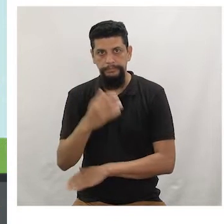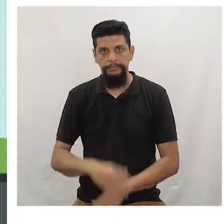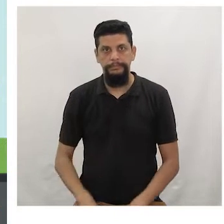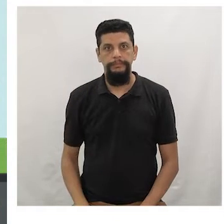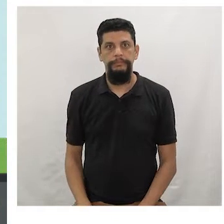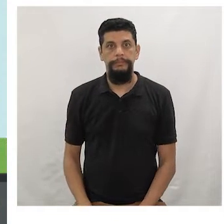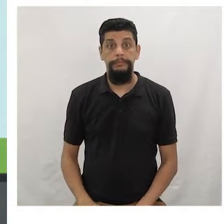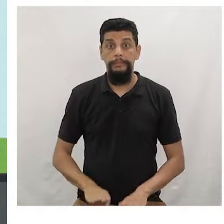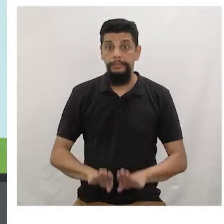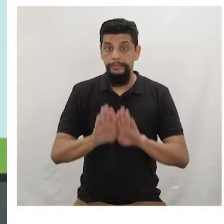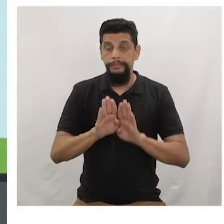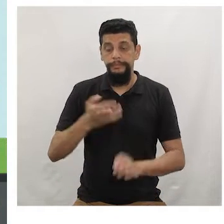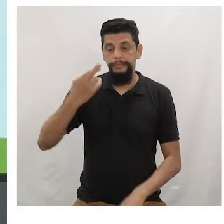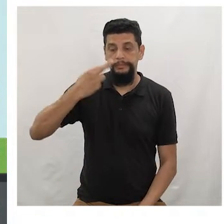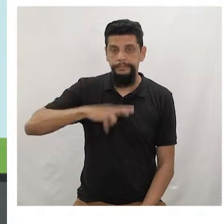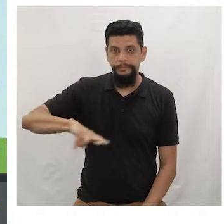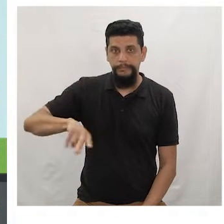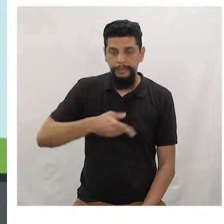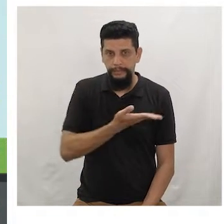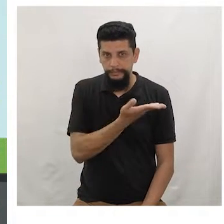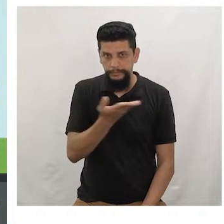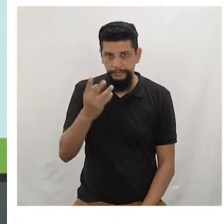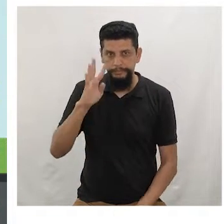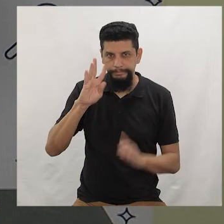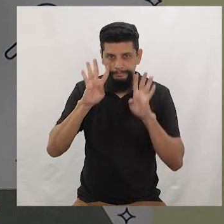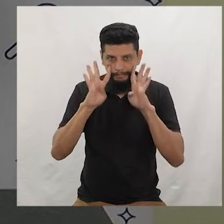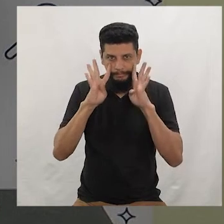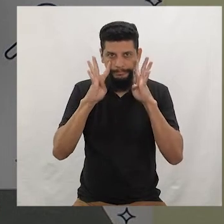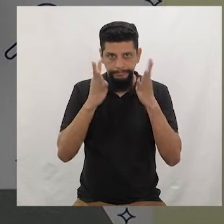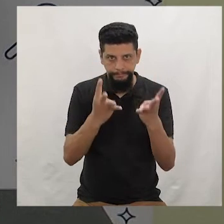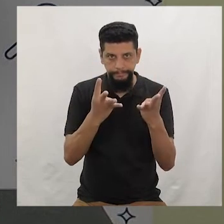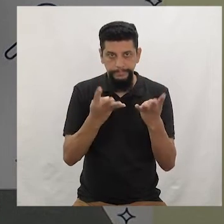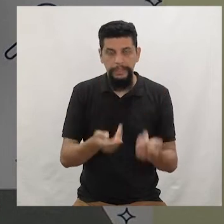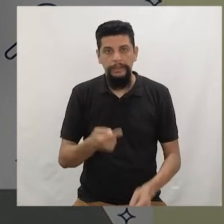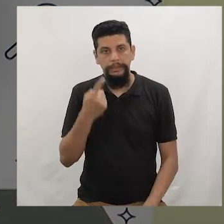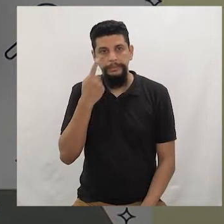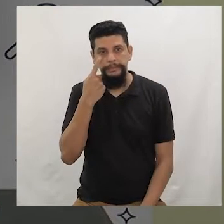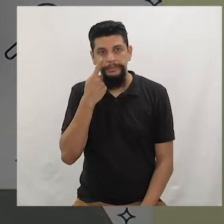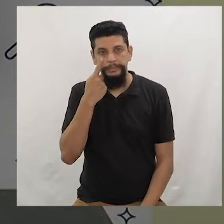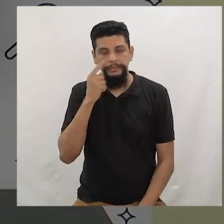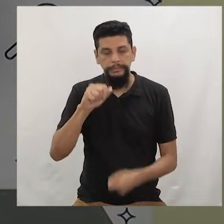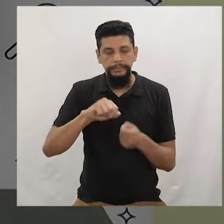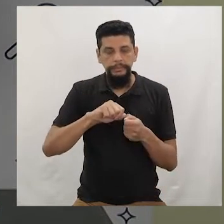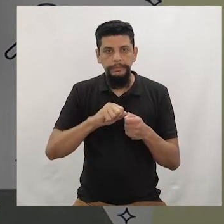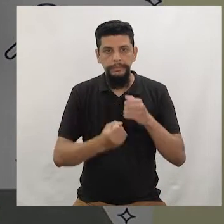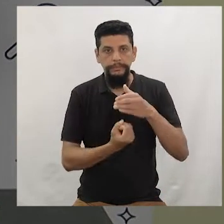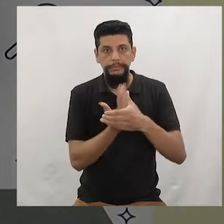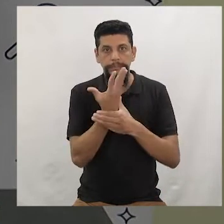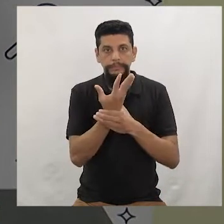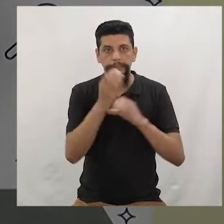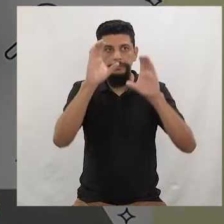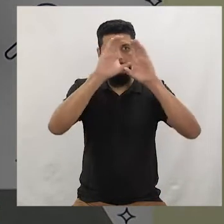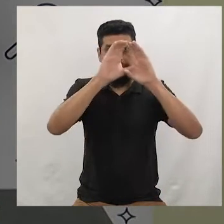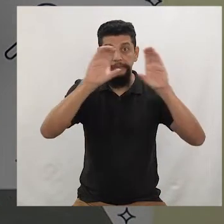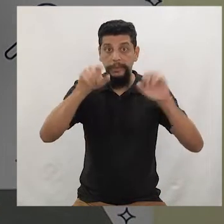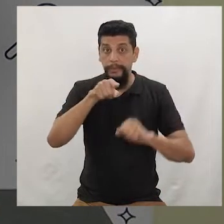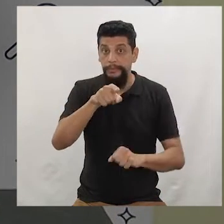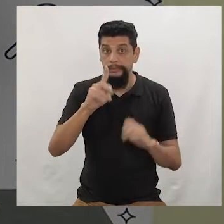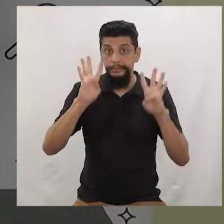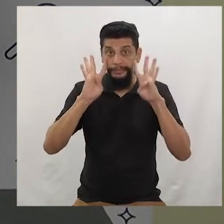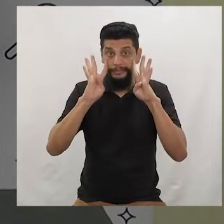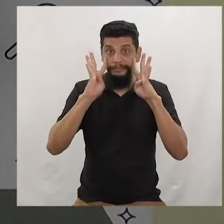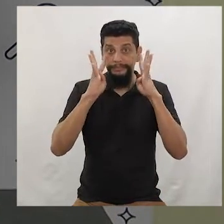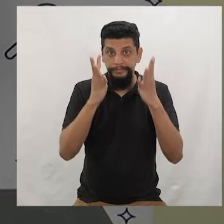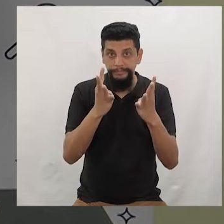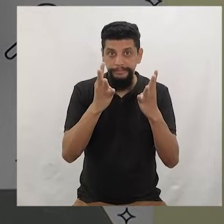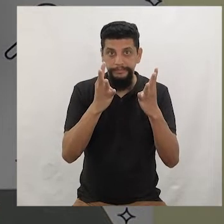falei, mas estou repetindo novamente para vocês prestarem atenção. Então, vamos ver o que aparece no céu.